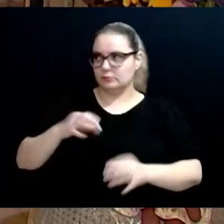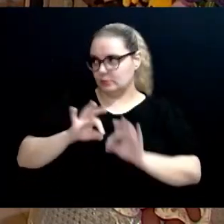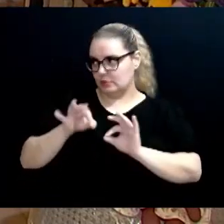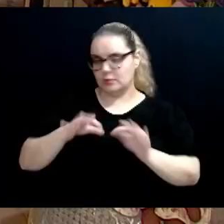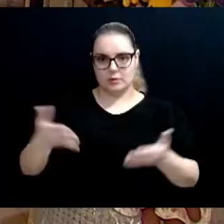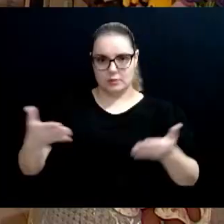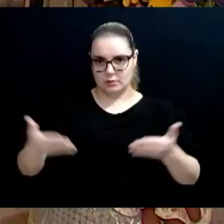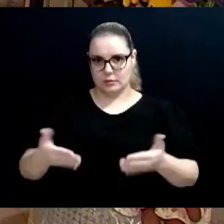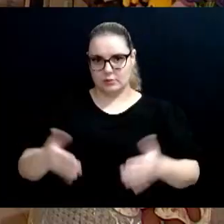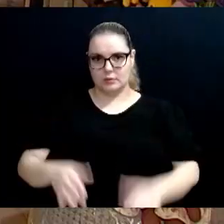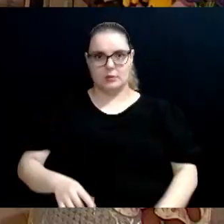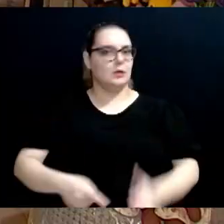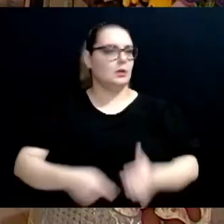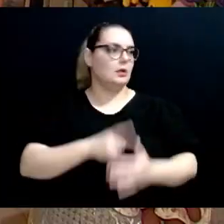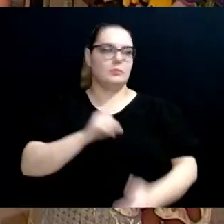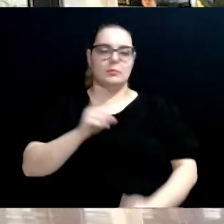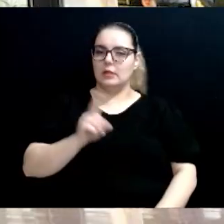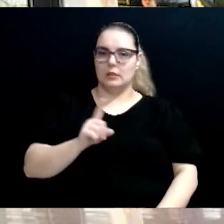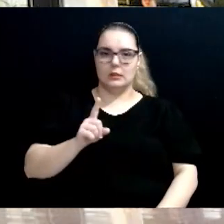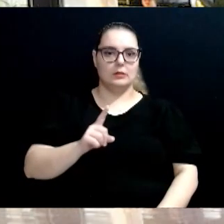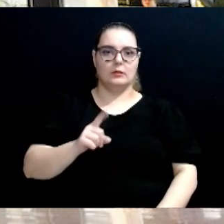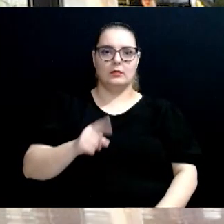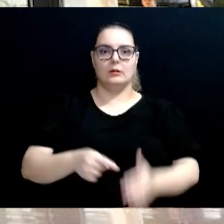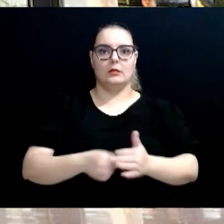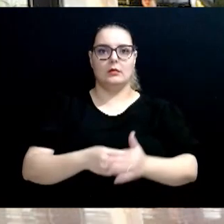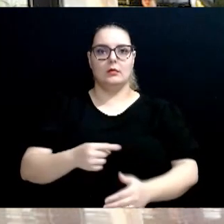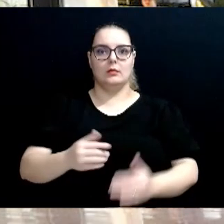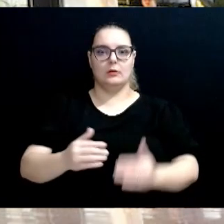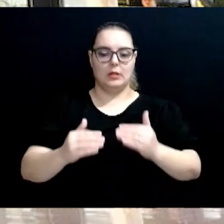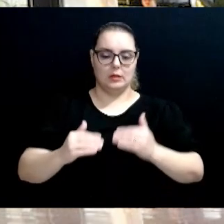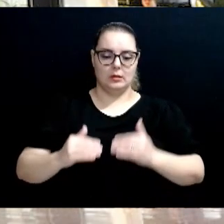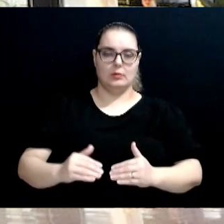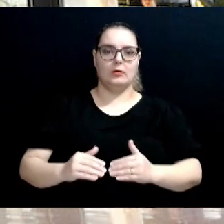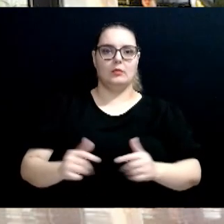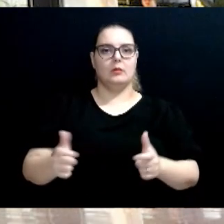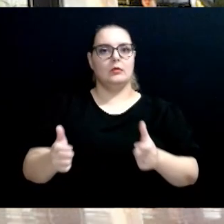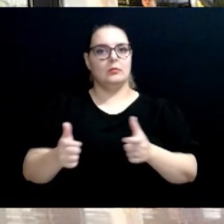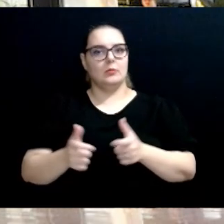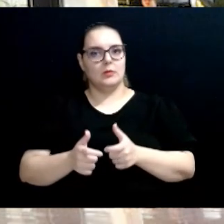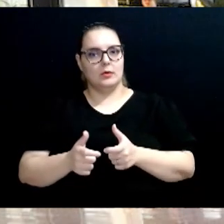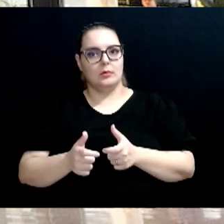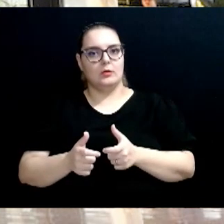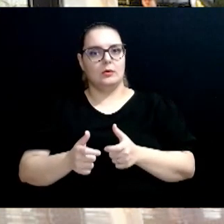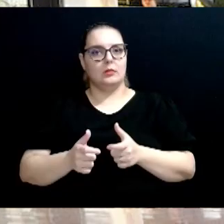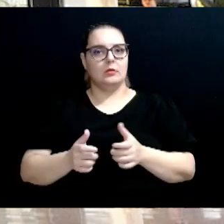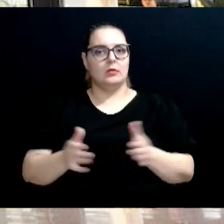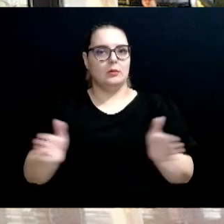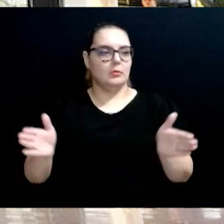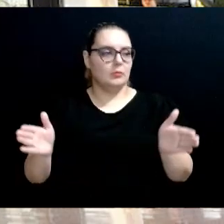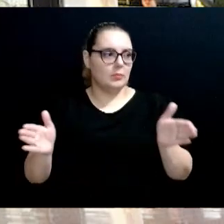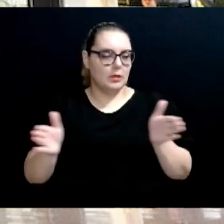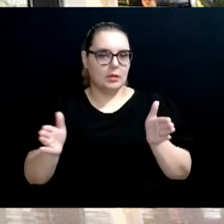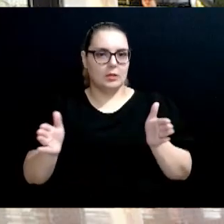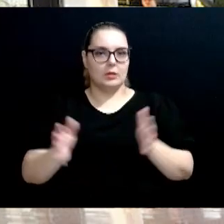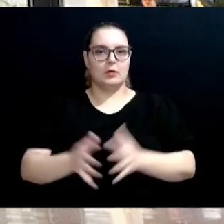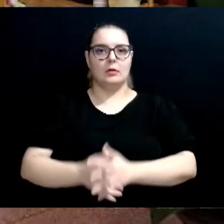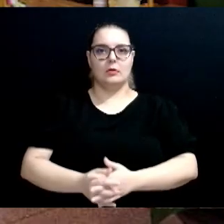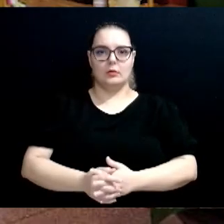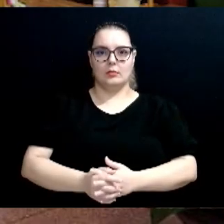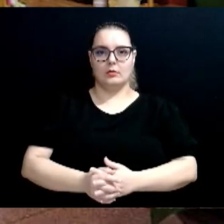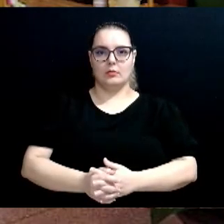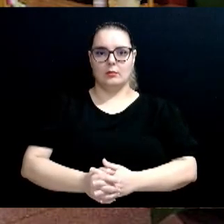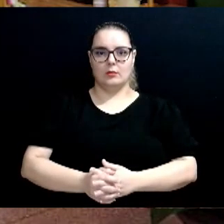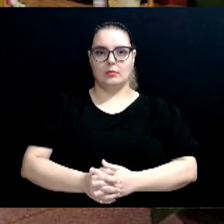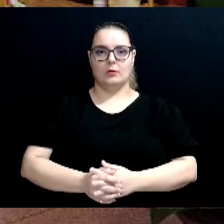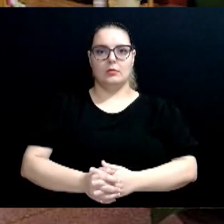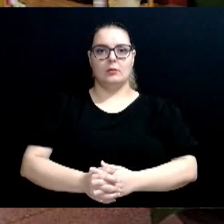Olha, foi uma construção. Já era desse tamanho ou não? A primeira, não. A primeira era aqui embaixo, um pouquinho menor, ela era